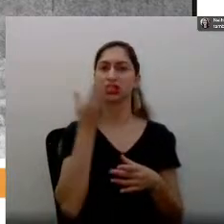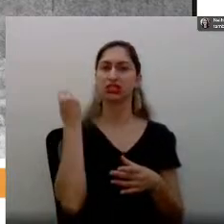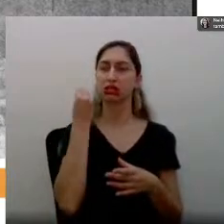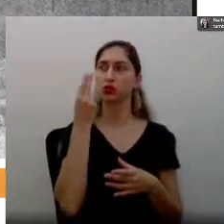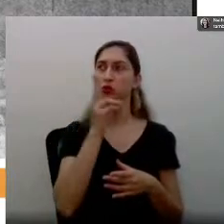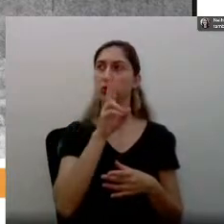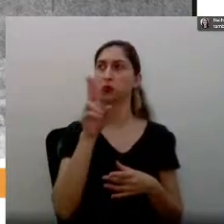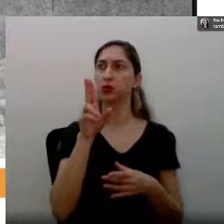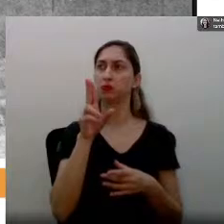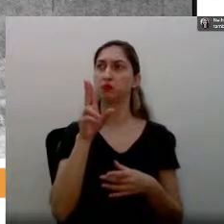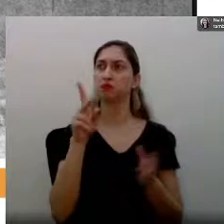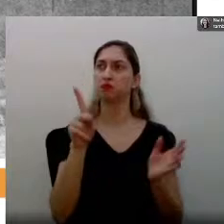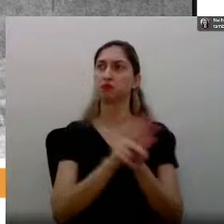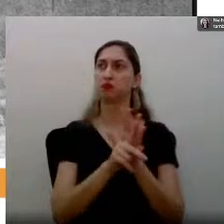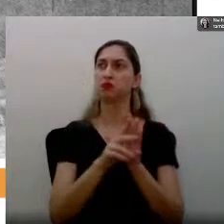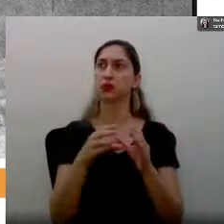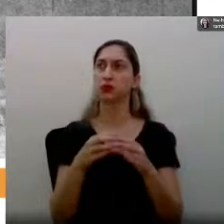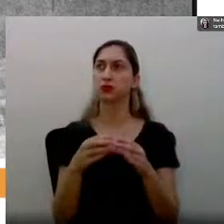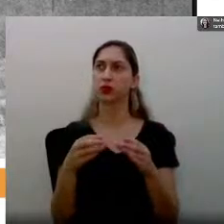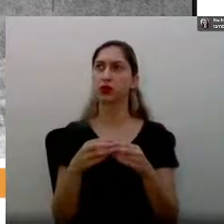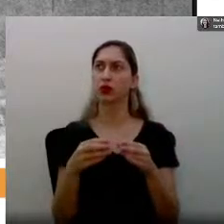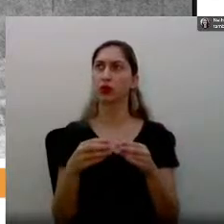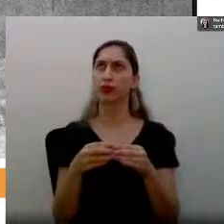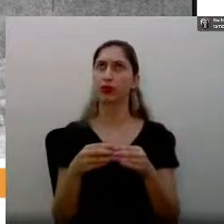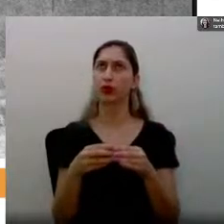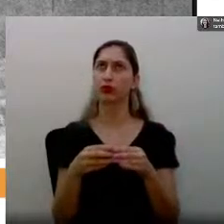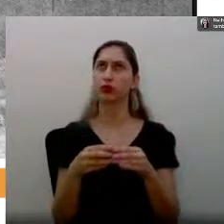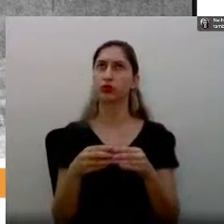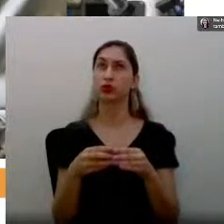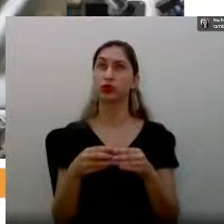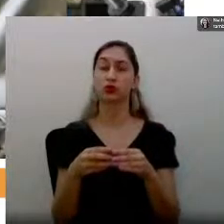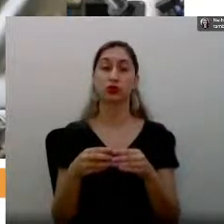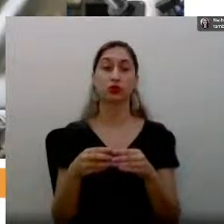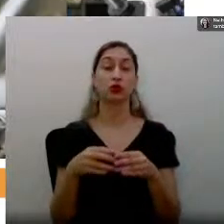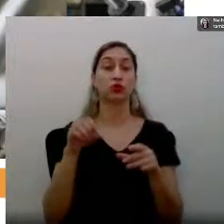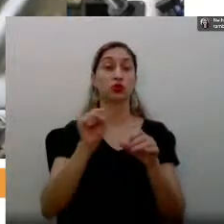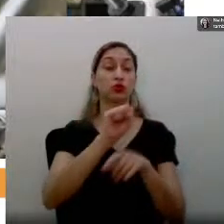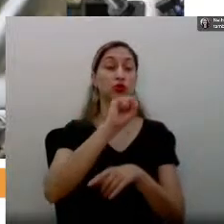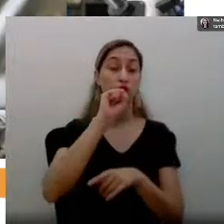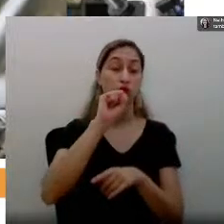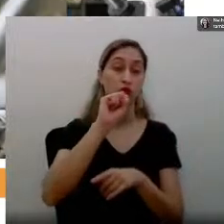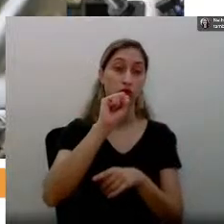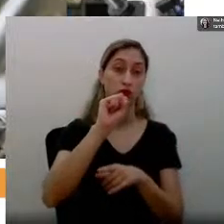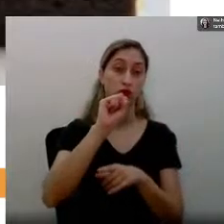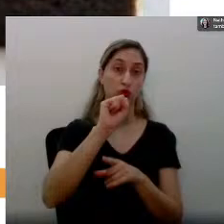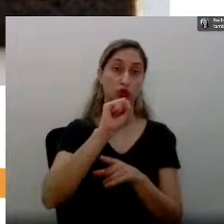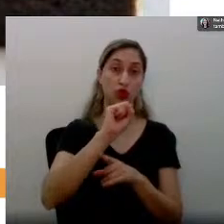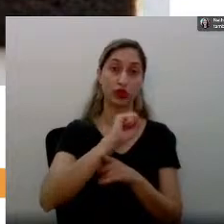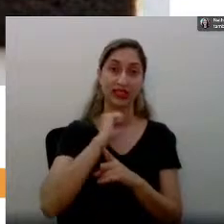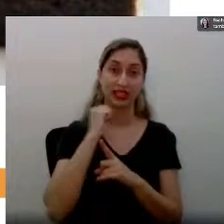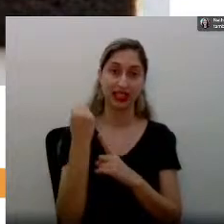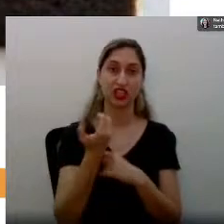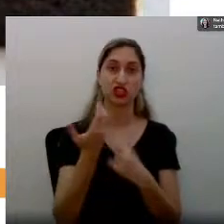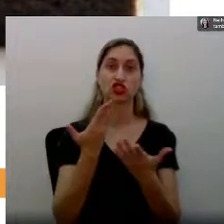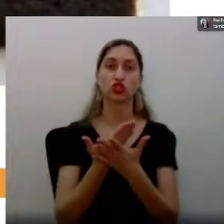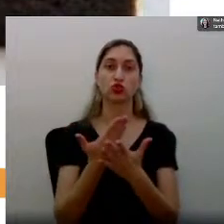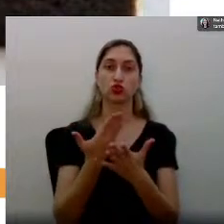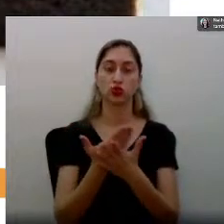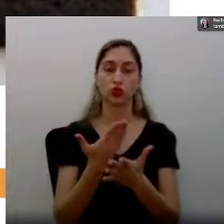aqui pesquisando sociedade de estudos astronômicos né